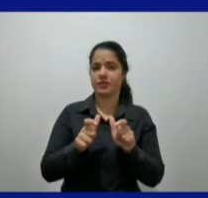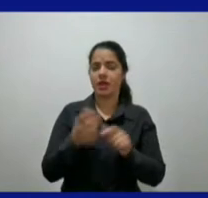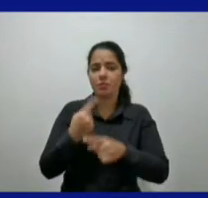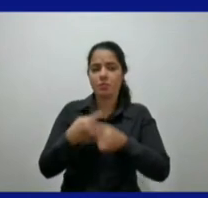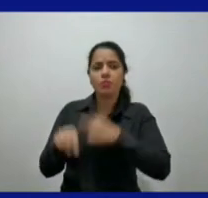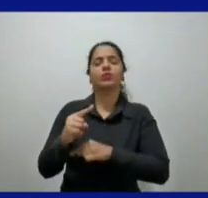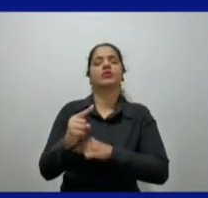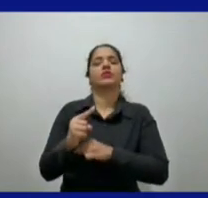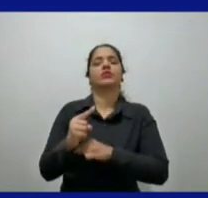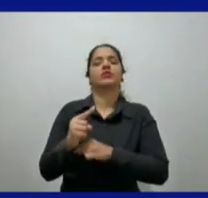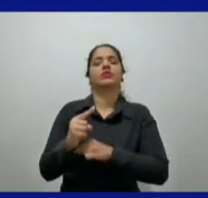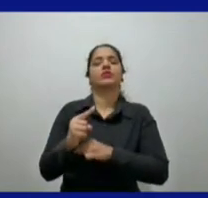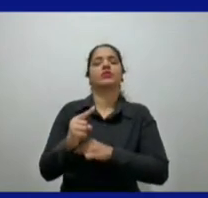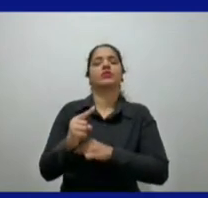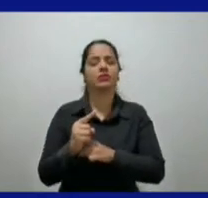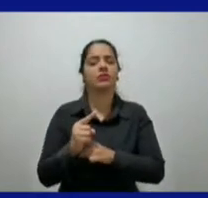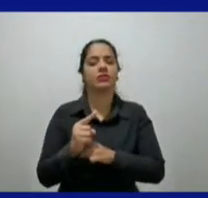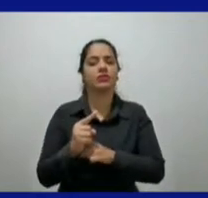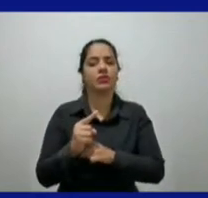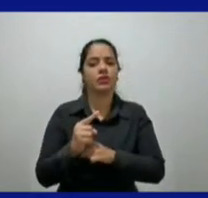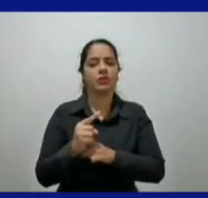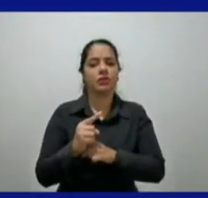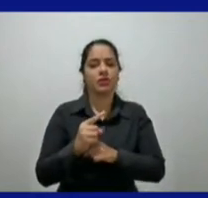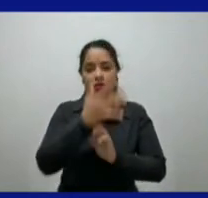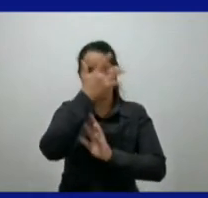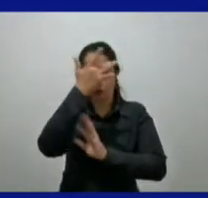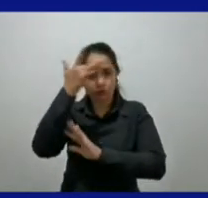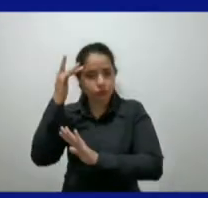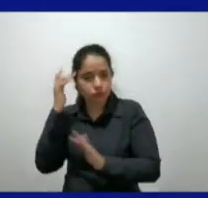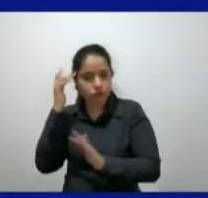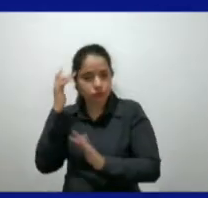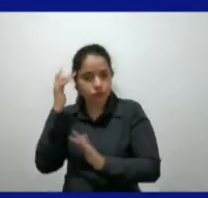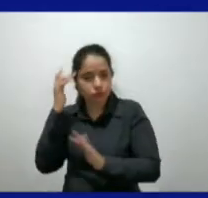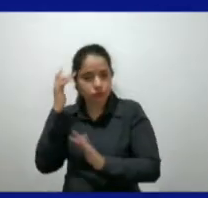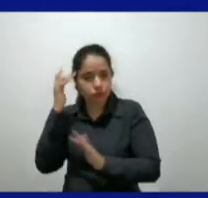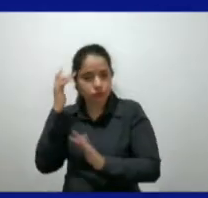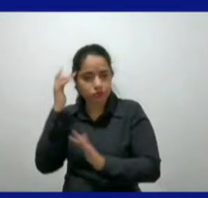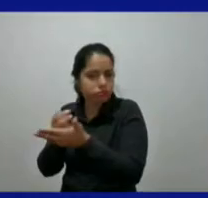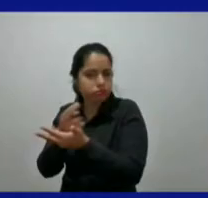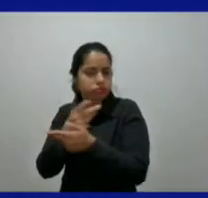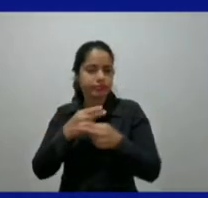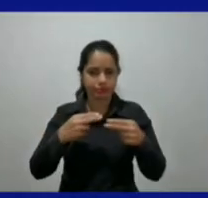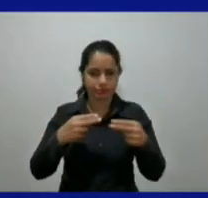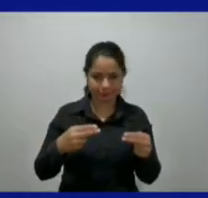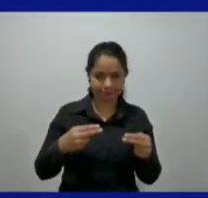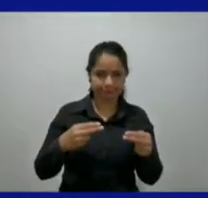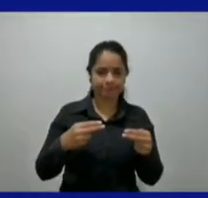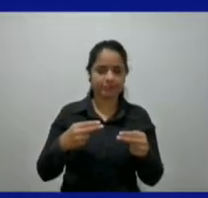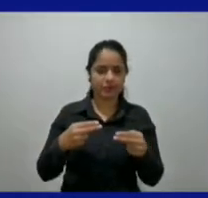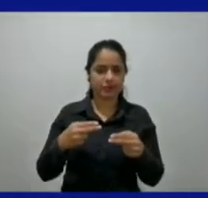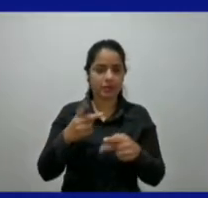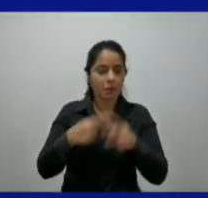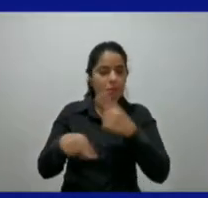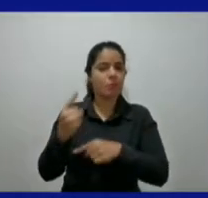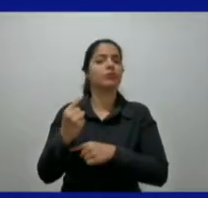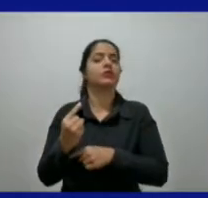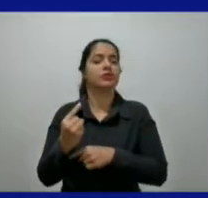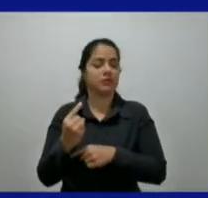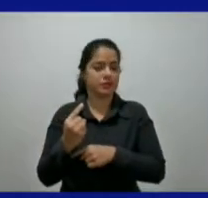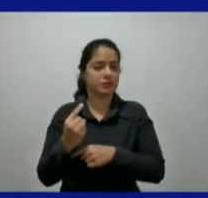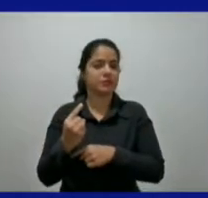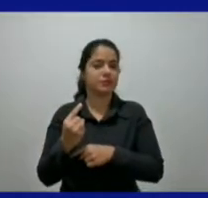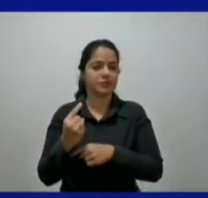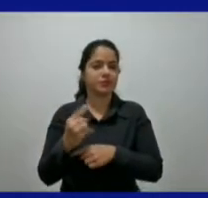consumidores. Está mudando o poder dos stakeholders. Os stakeholders, por exemplo, uma comunidade,